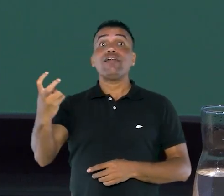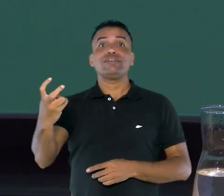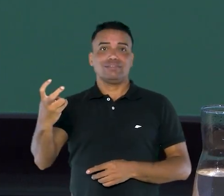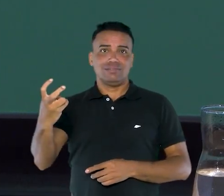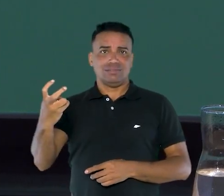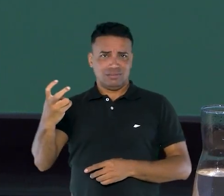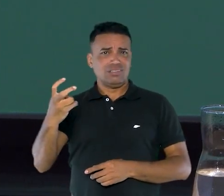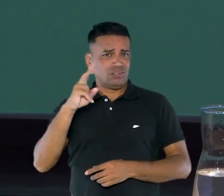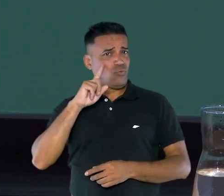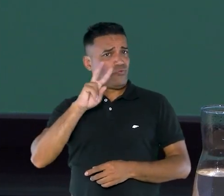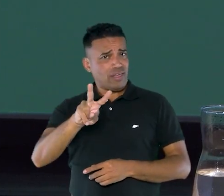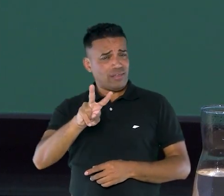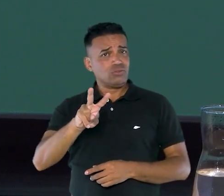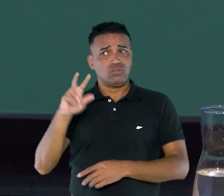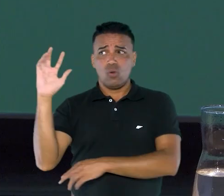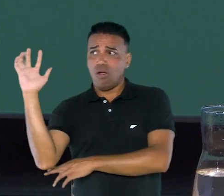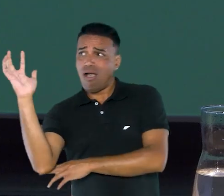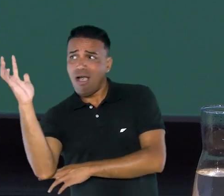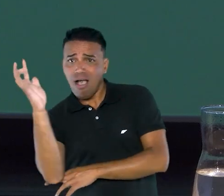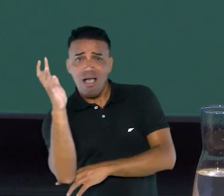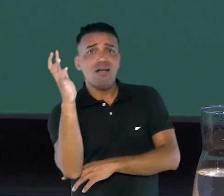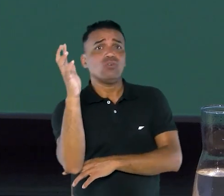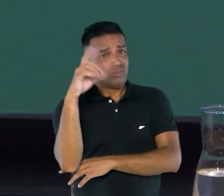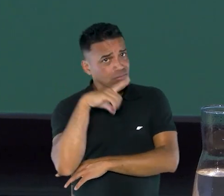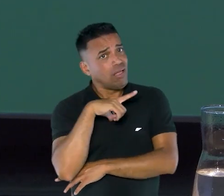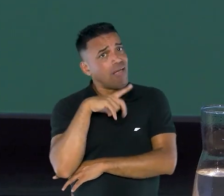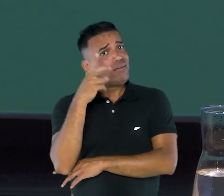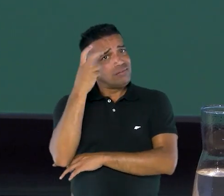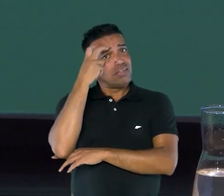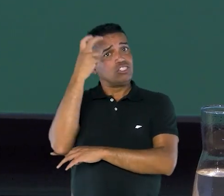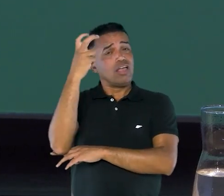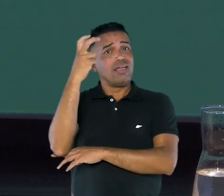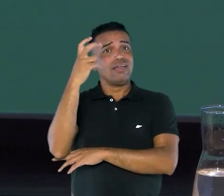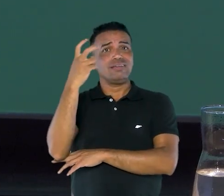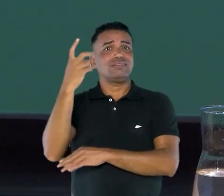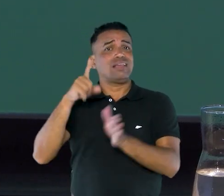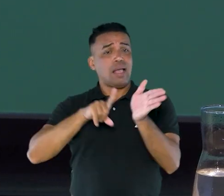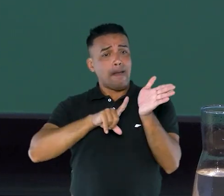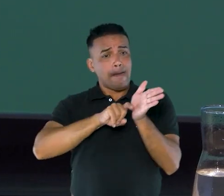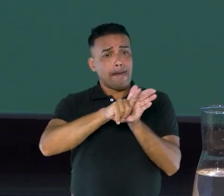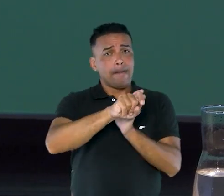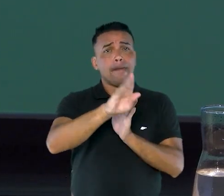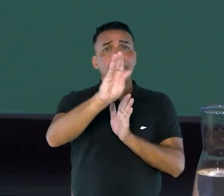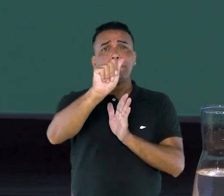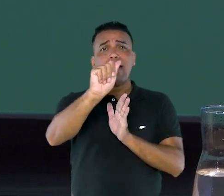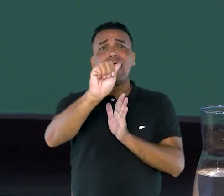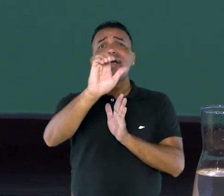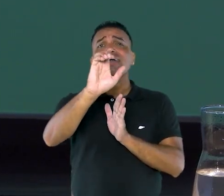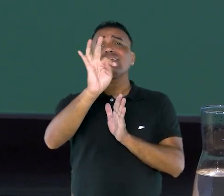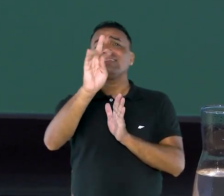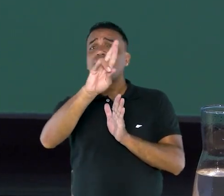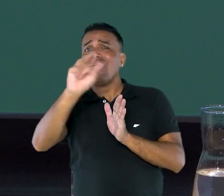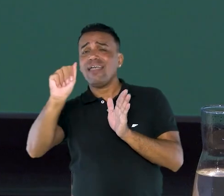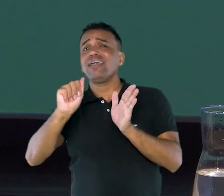né? Estão acompanhando isso, que as árvores têm inteligência, que as bactérias